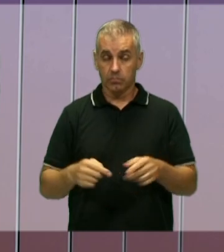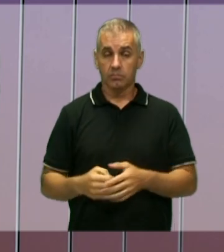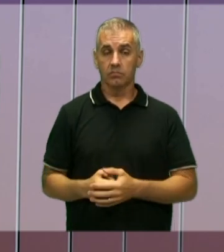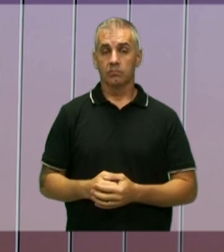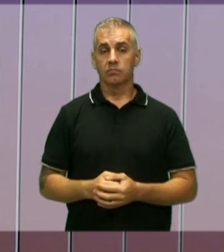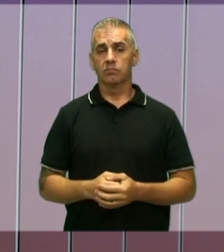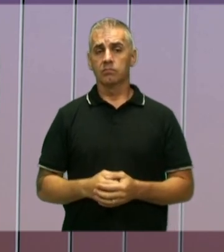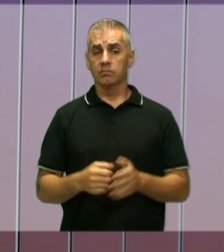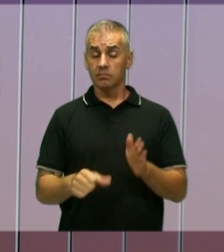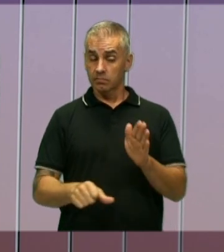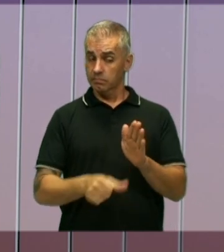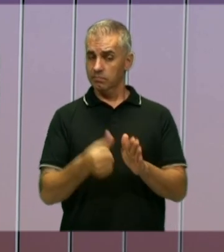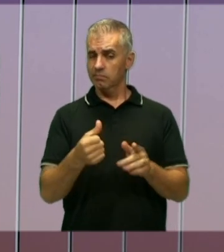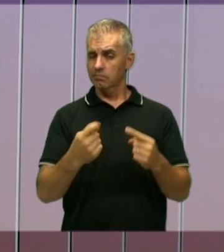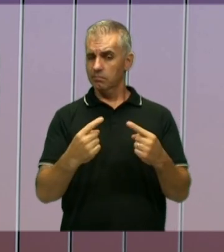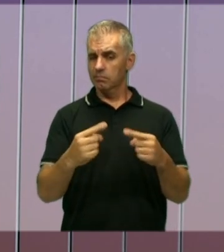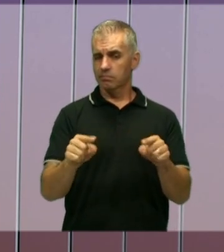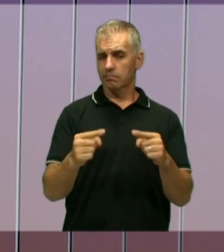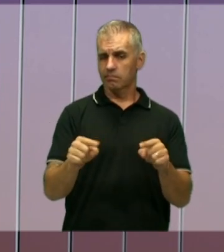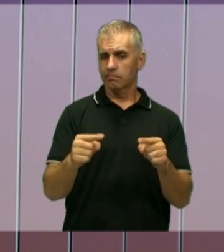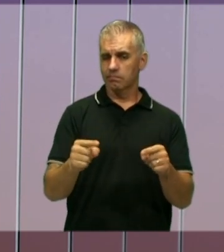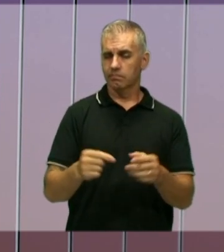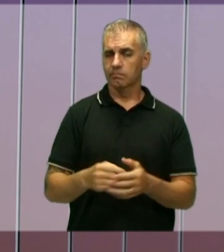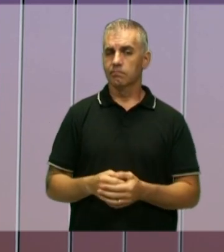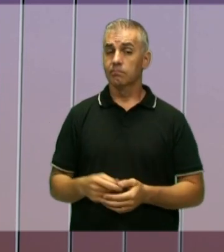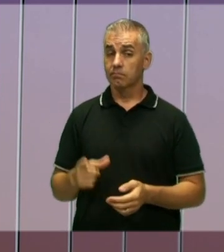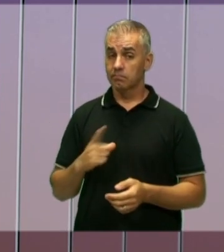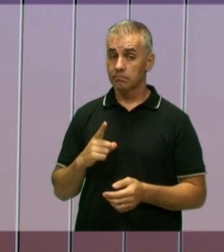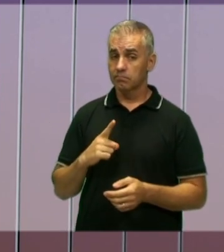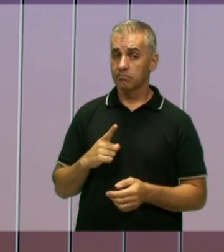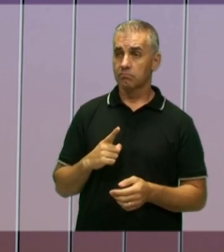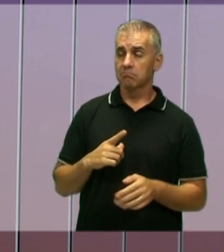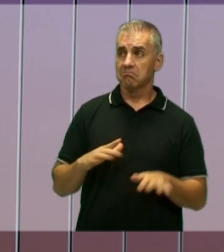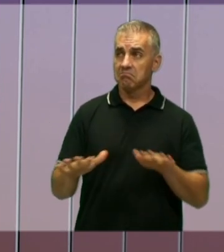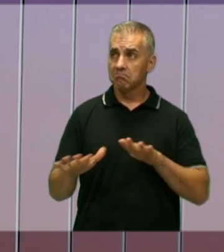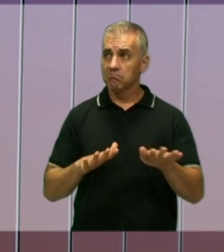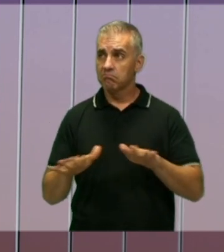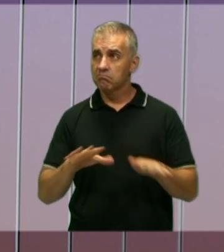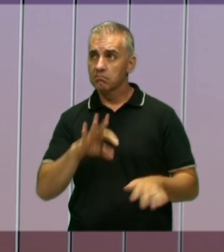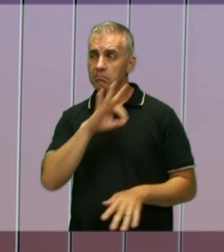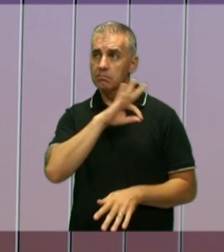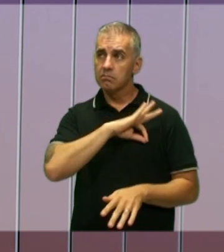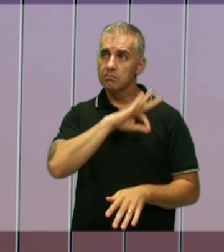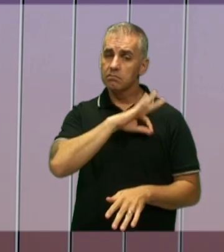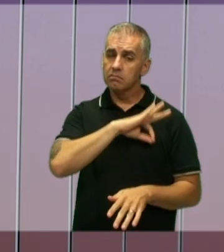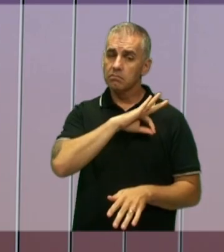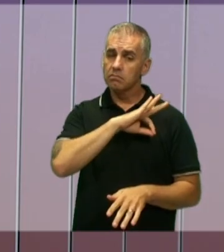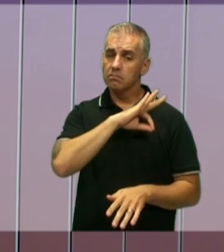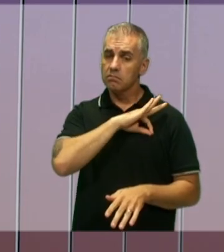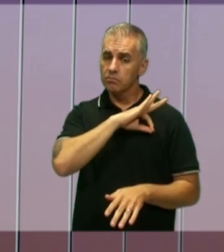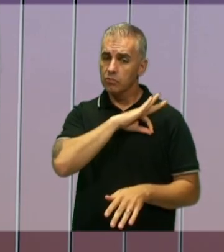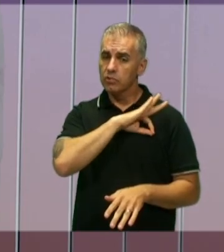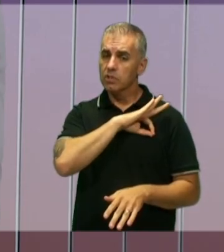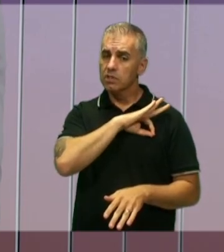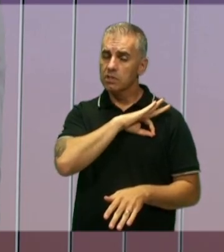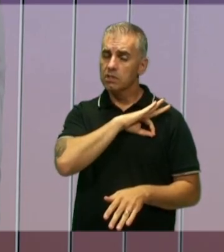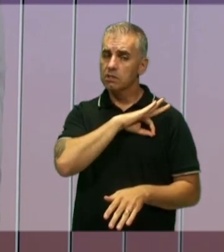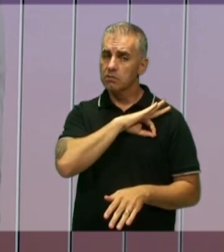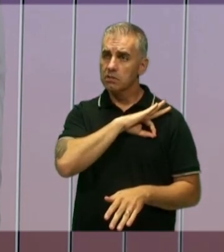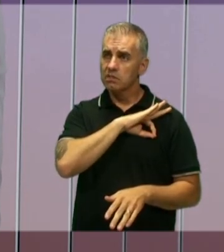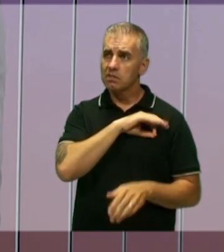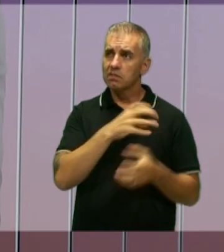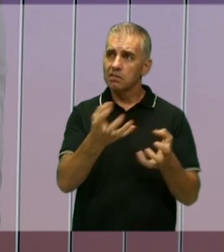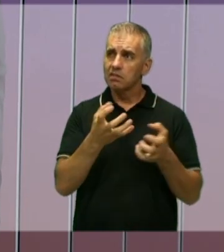essa primeira provocação foi porque, existiu um movimento da polícia. E eu entendi que os policiais, e se a gente conseguisse,